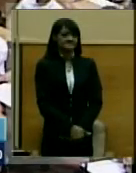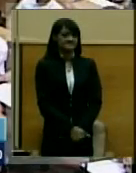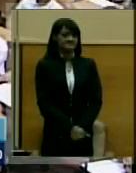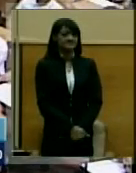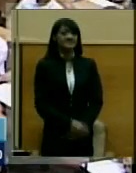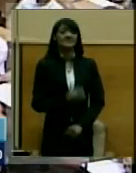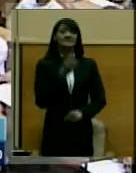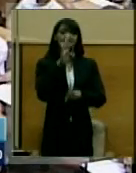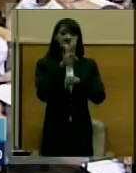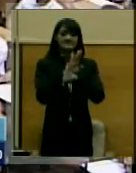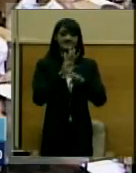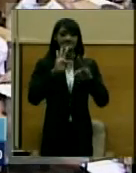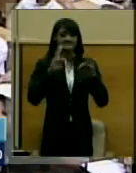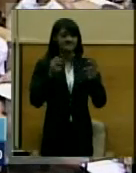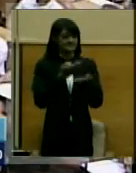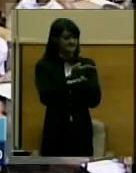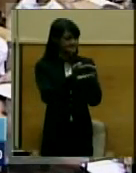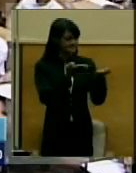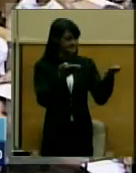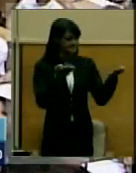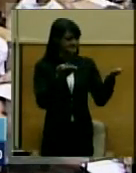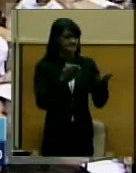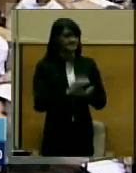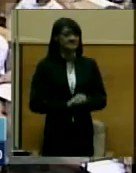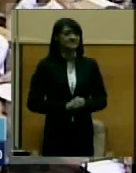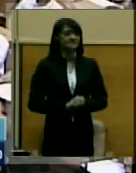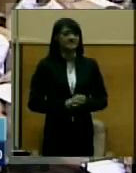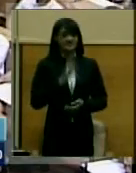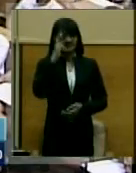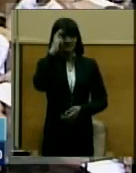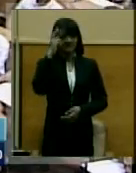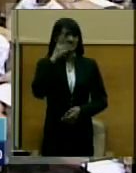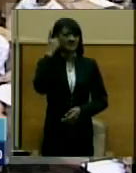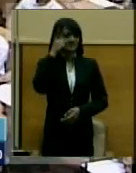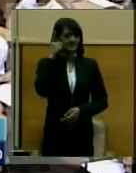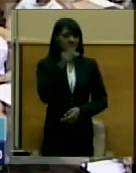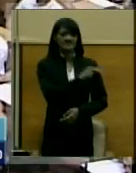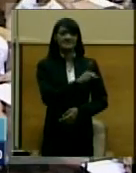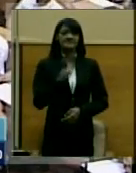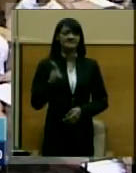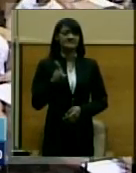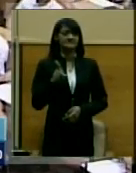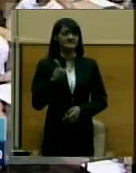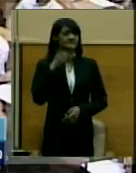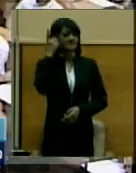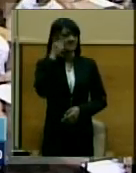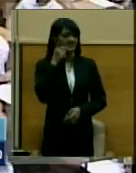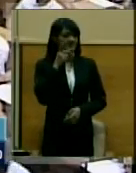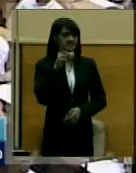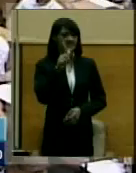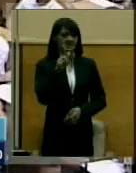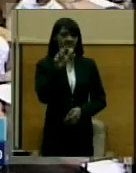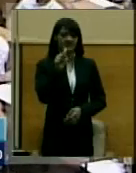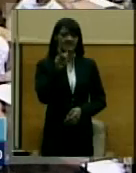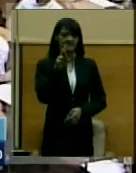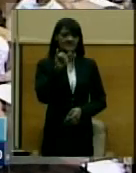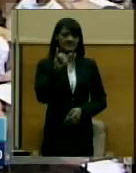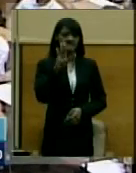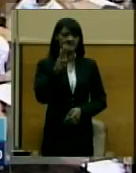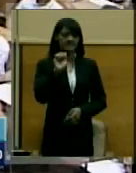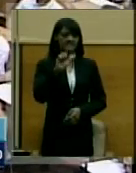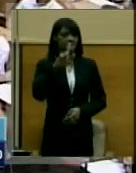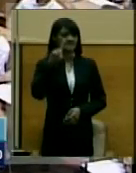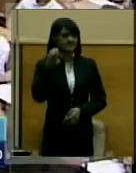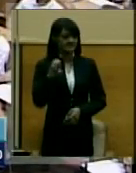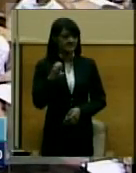Boa tarde a todos. Excelentíssimo senhor presidente, deputado nessa sessão, deputado Garibaldo Mendonça.